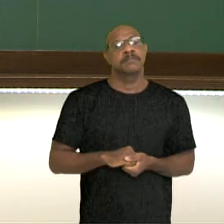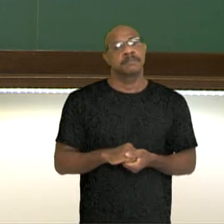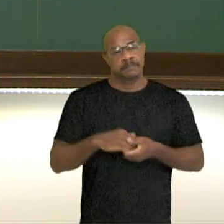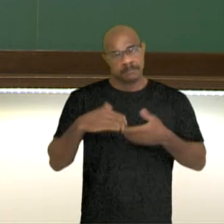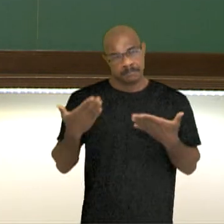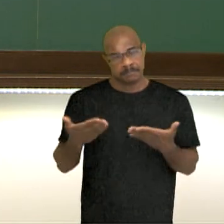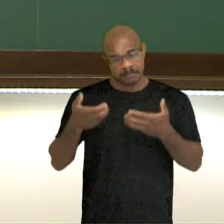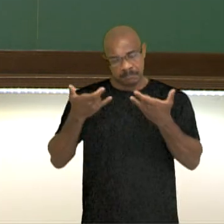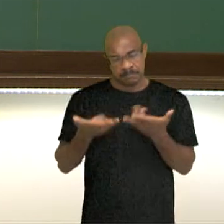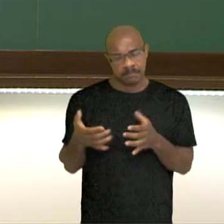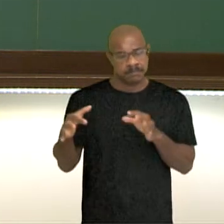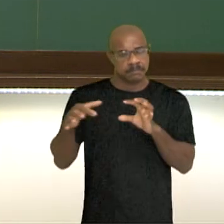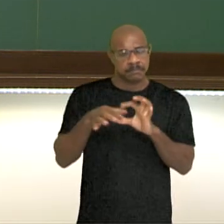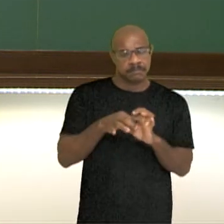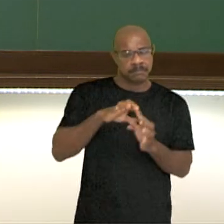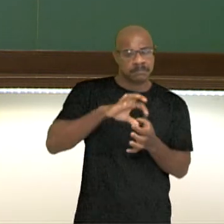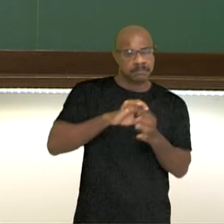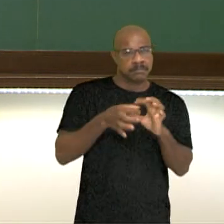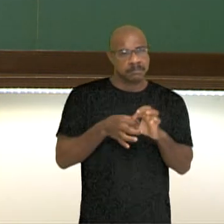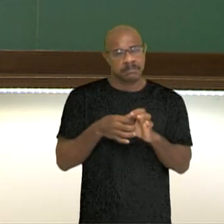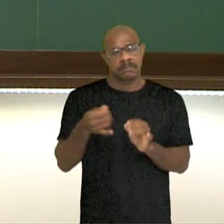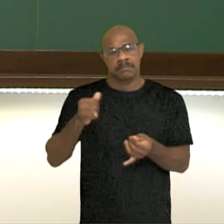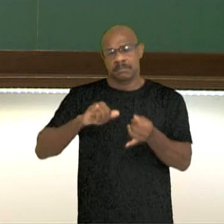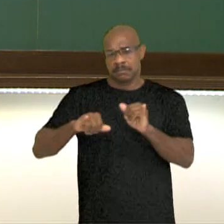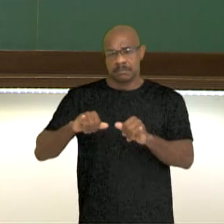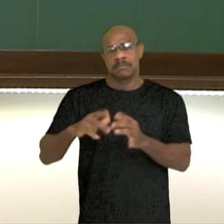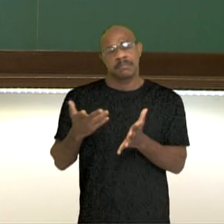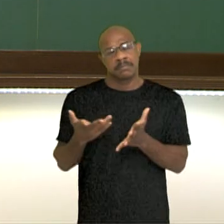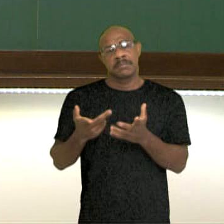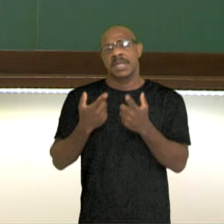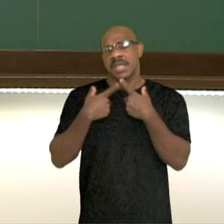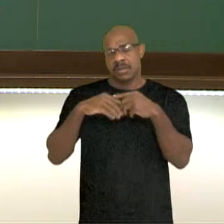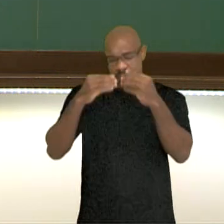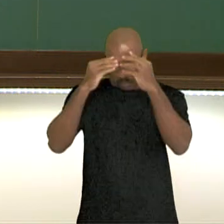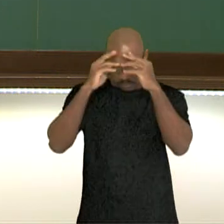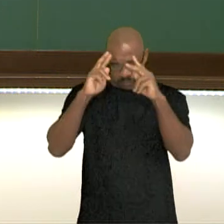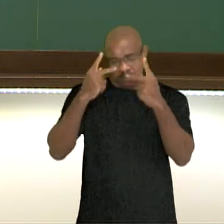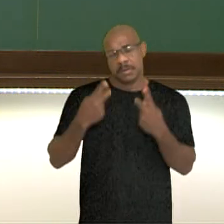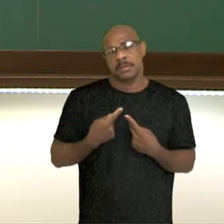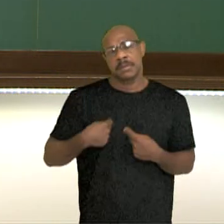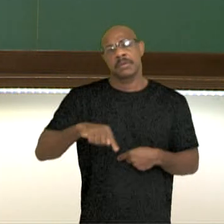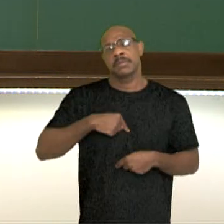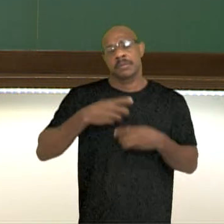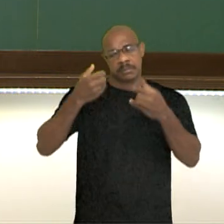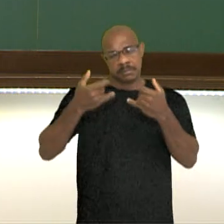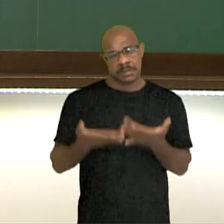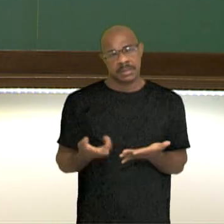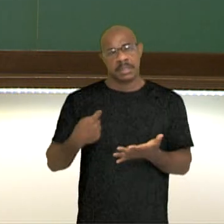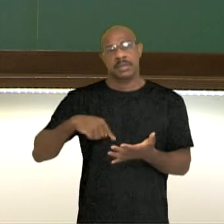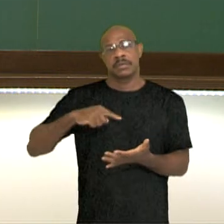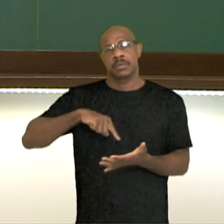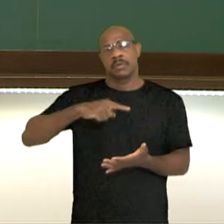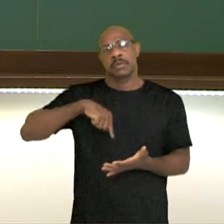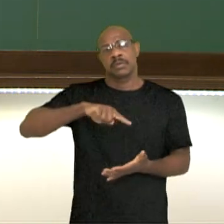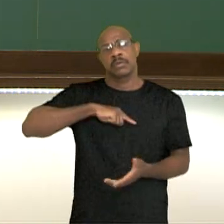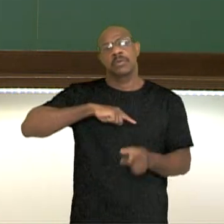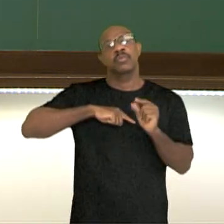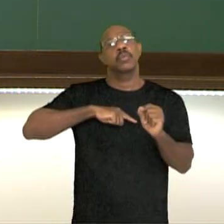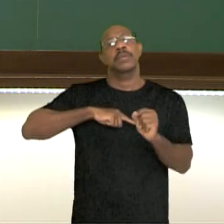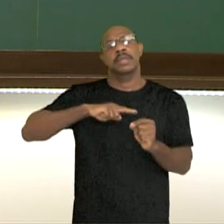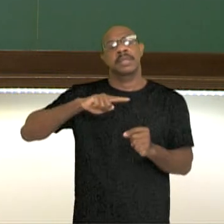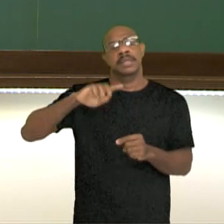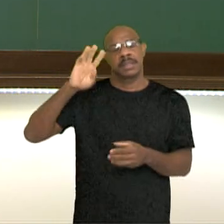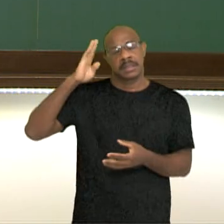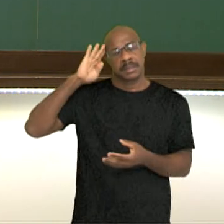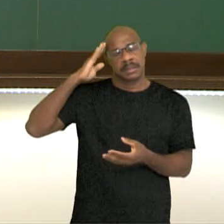ligações químicas, é uma linguagem humana para nós podermos expressar o que nós entendemos. E